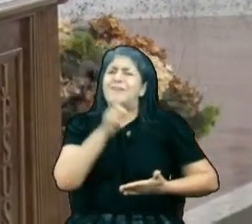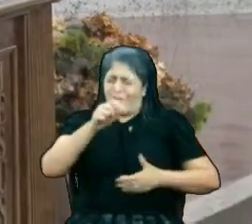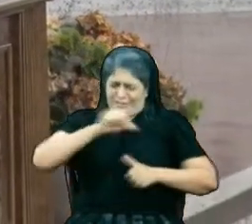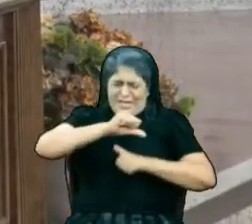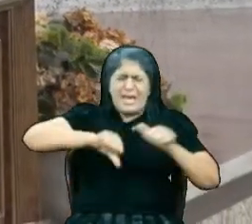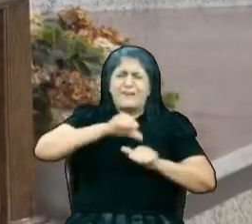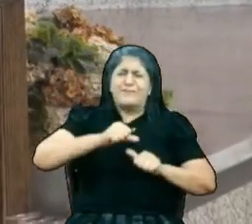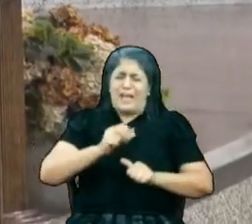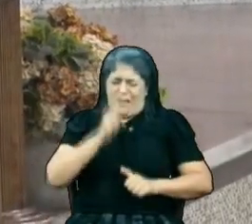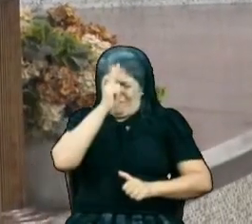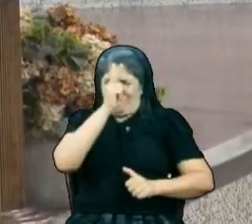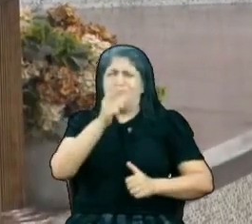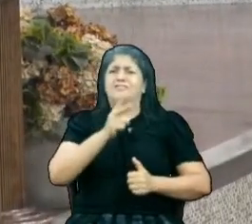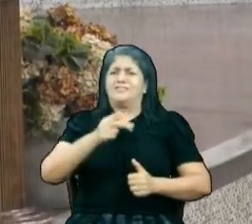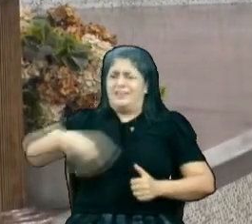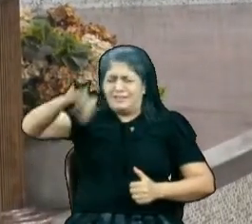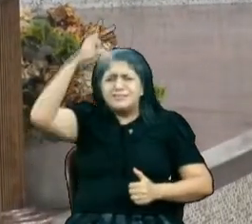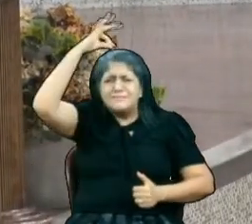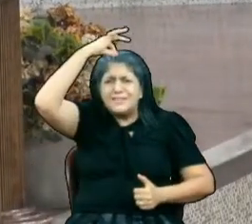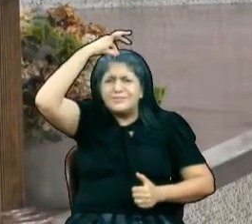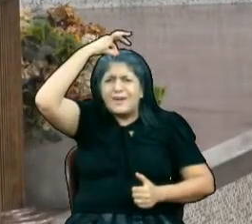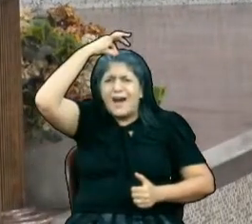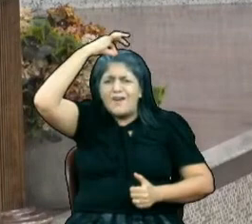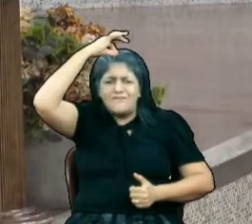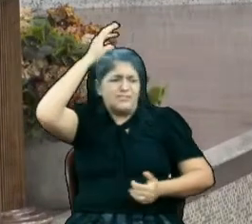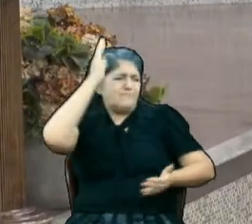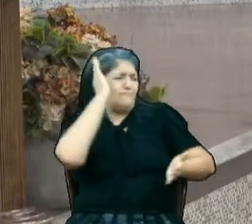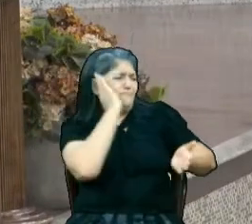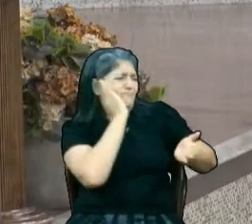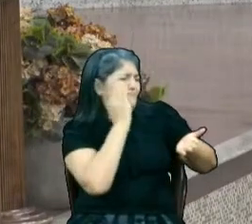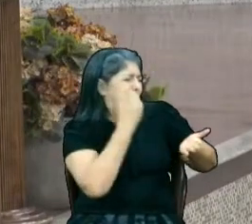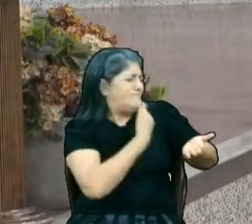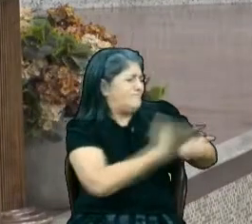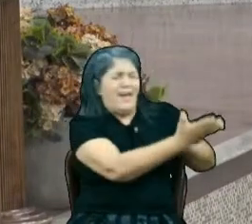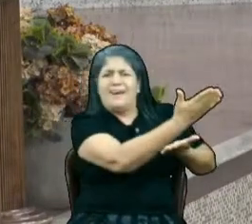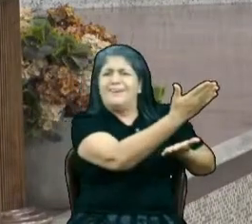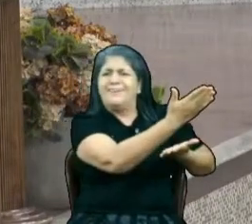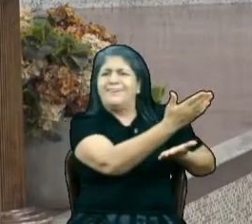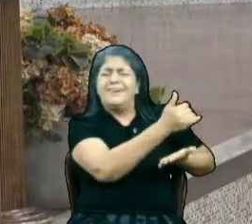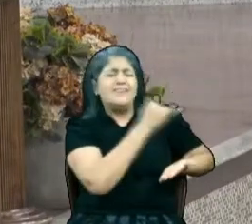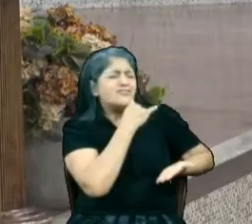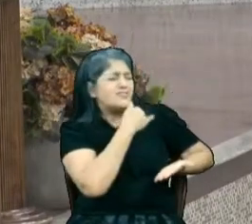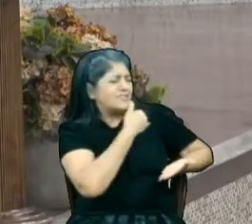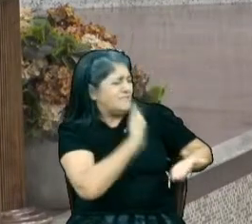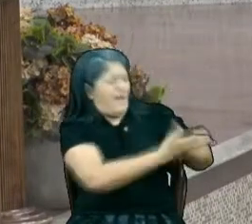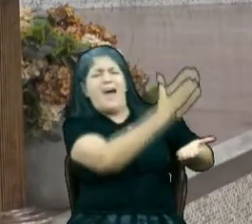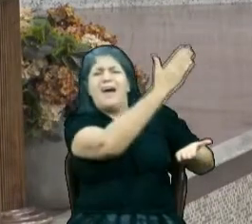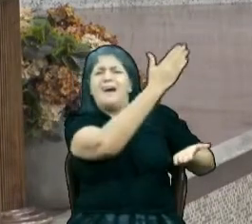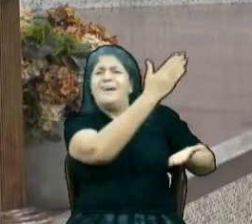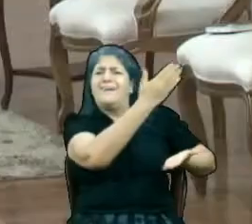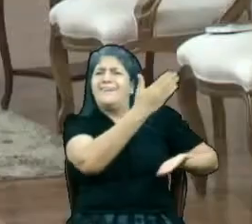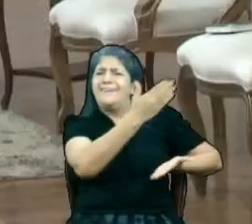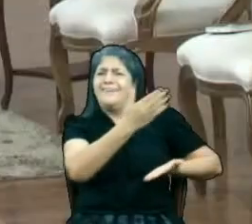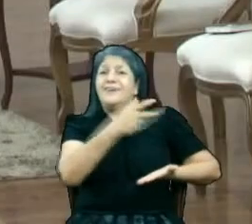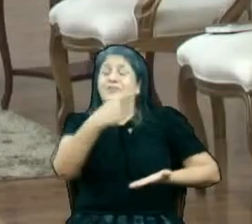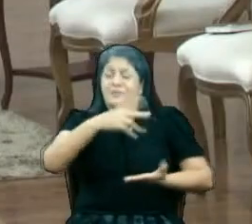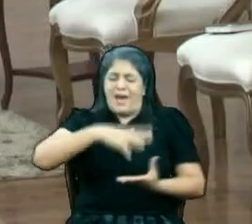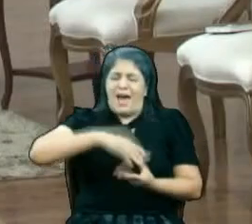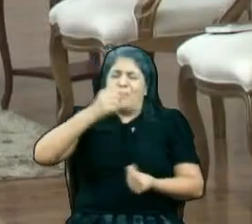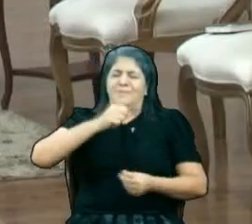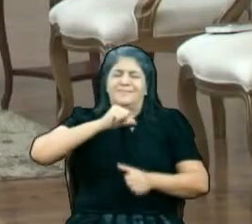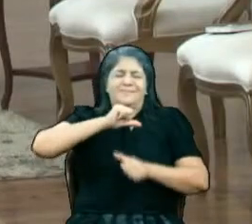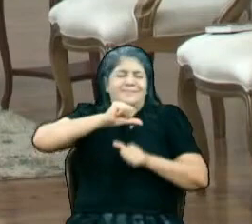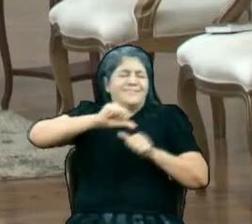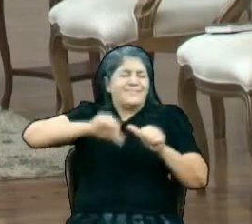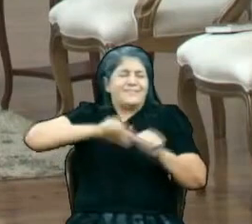revigorar a tua força espiritual e você jogar para longe essa tristeza que tem Abatida a tua alma